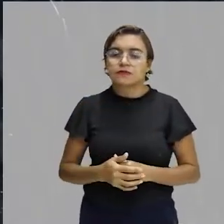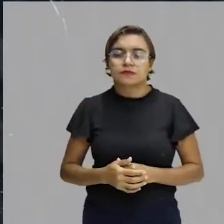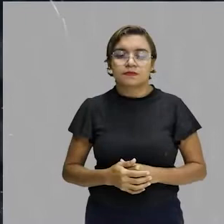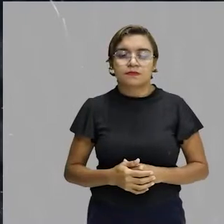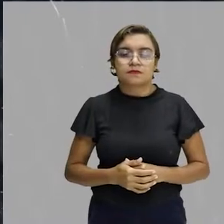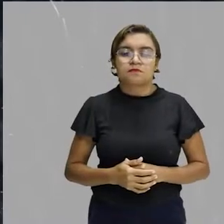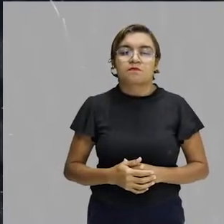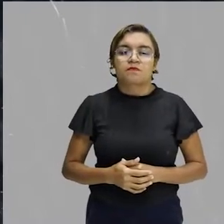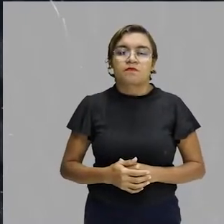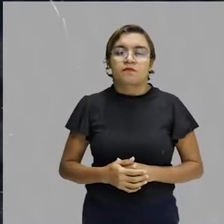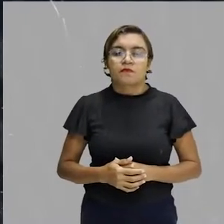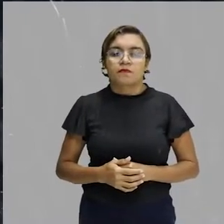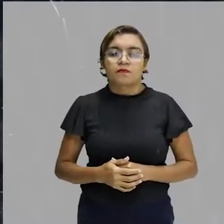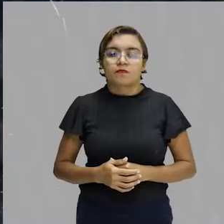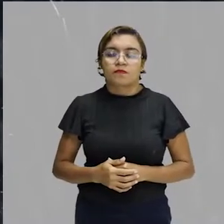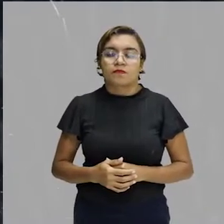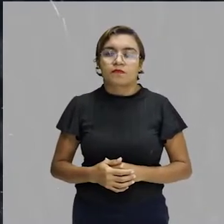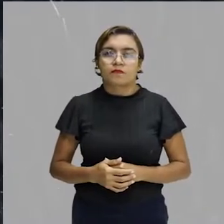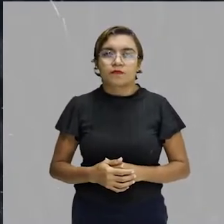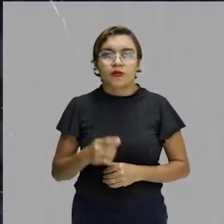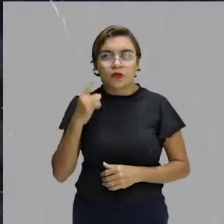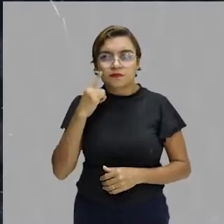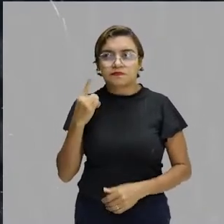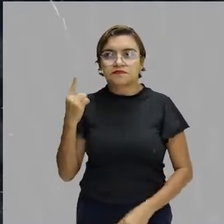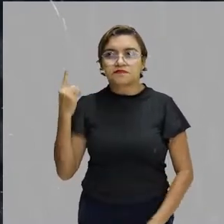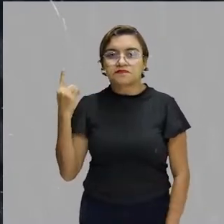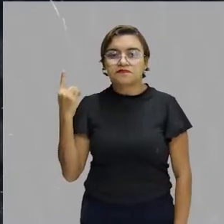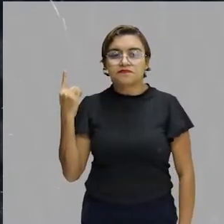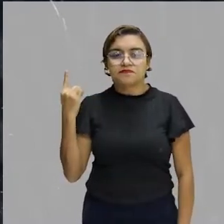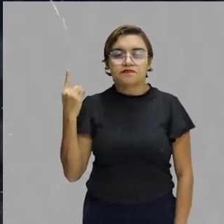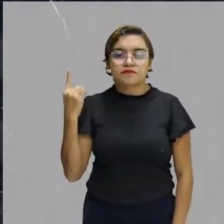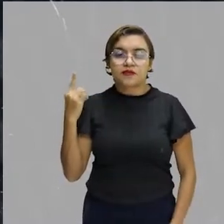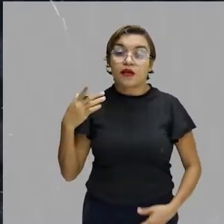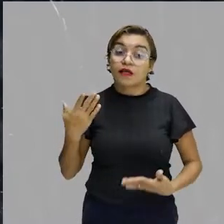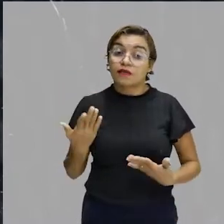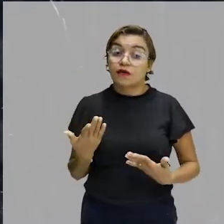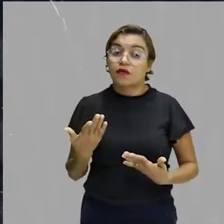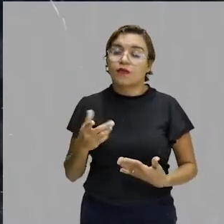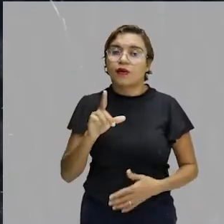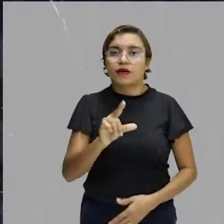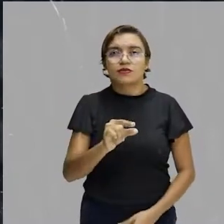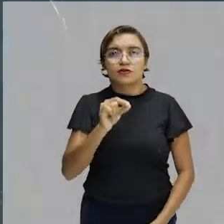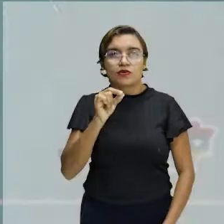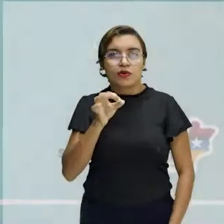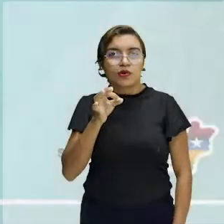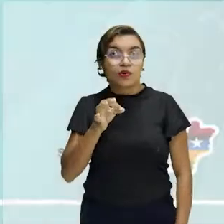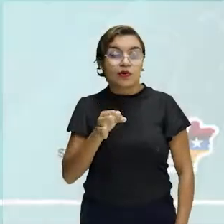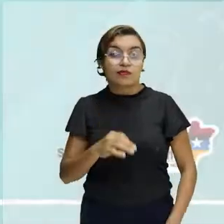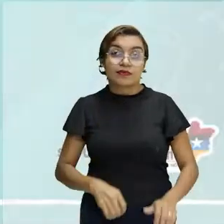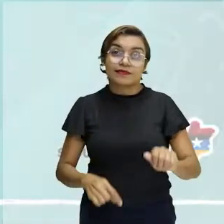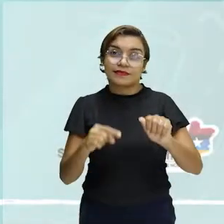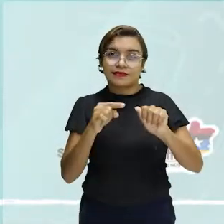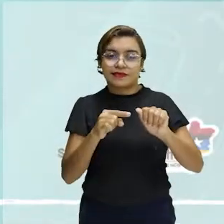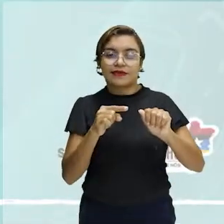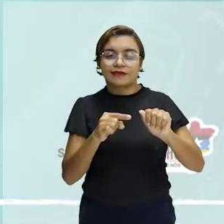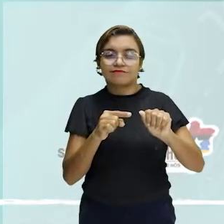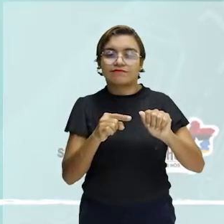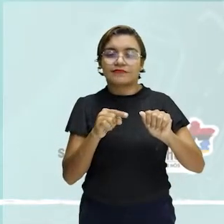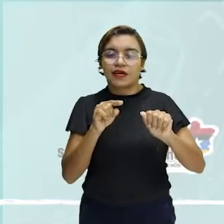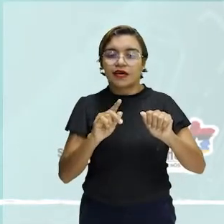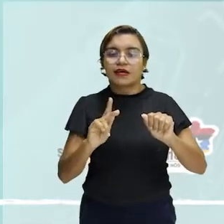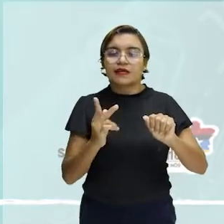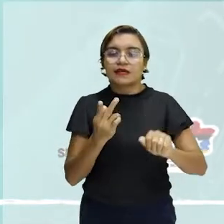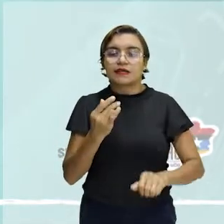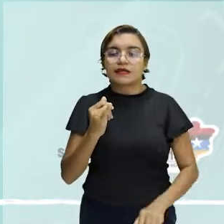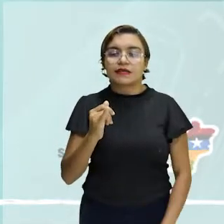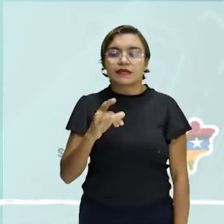a fonte renovável que é mais utilizada no Brasil na nossa matriz elétrica? Sem sombra de dúvidas é a hidráulica, mas a concentração dela